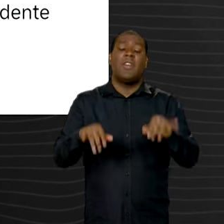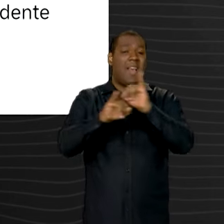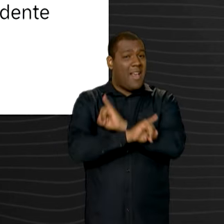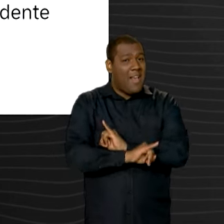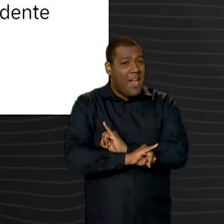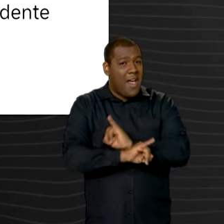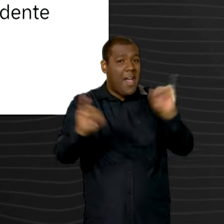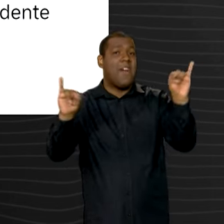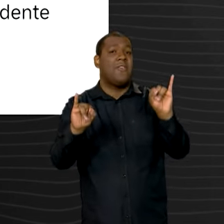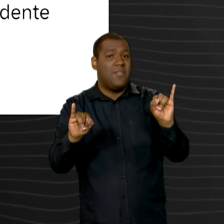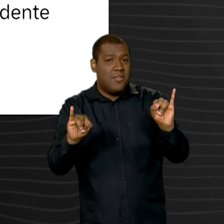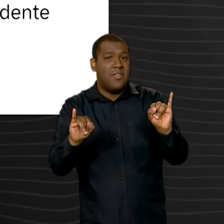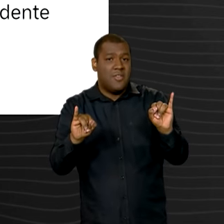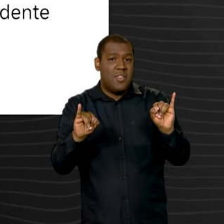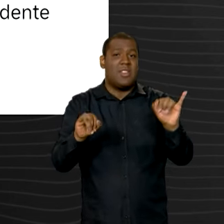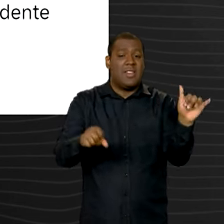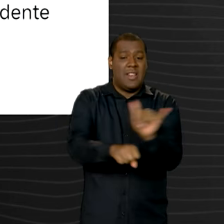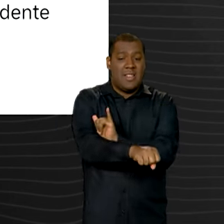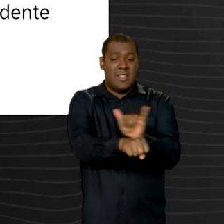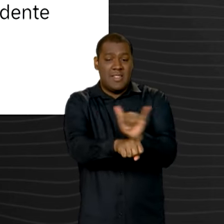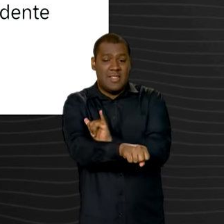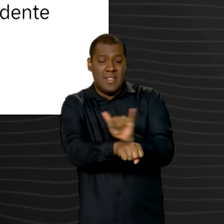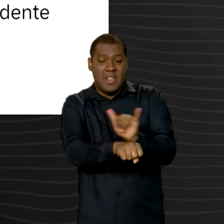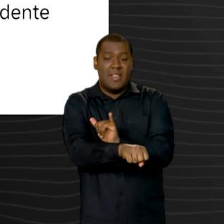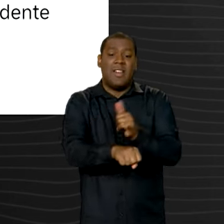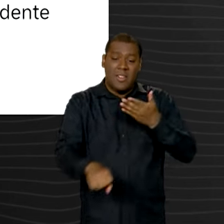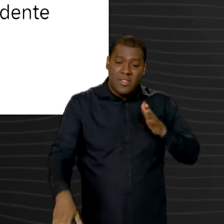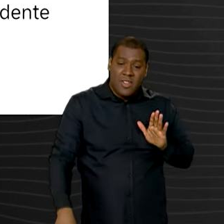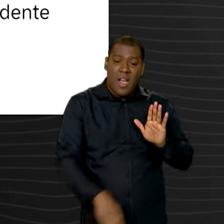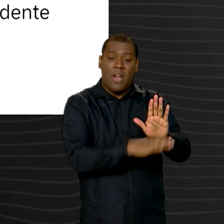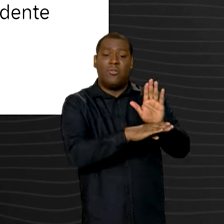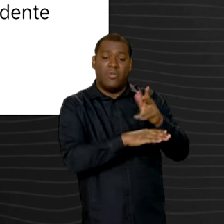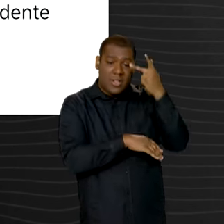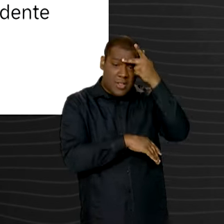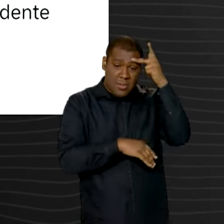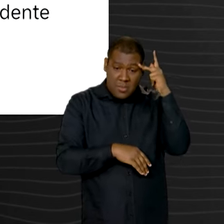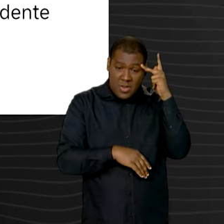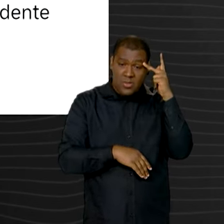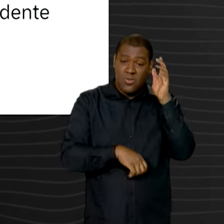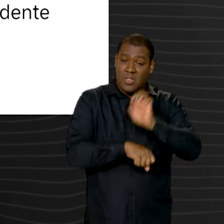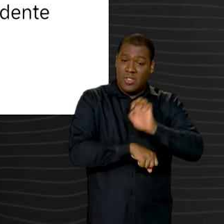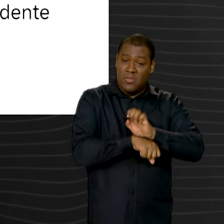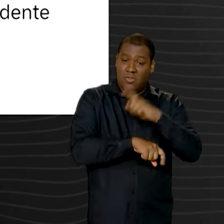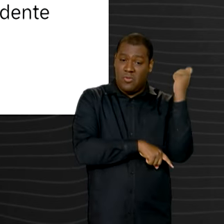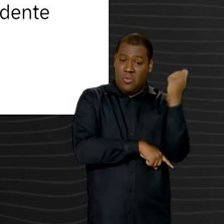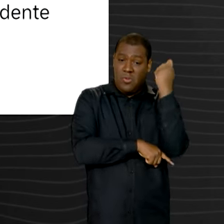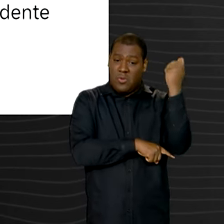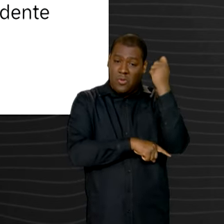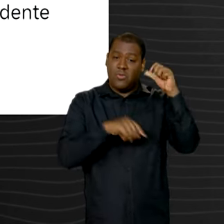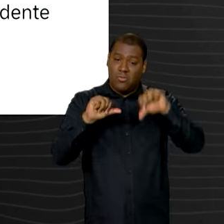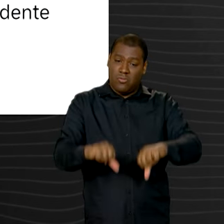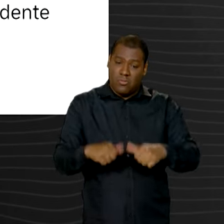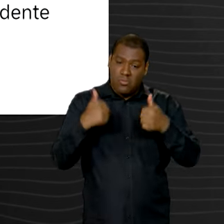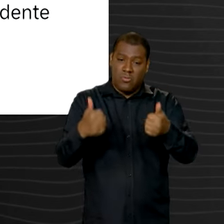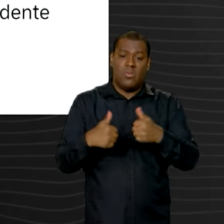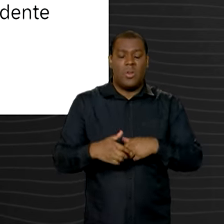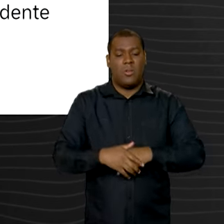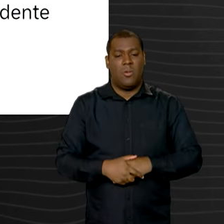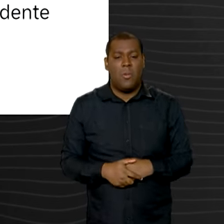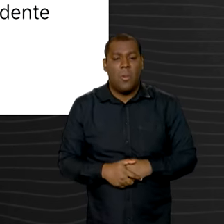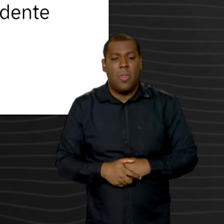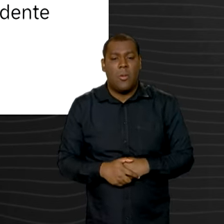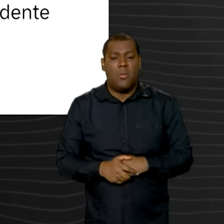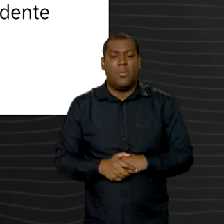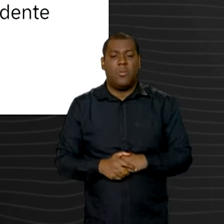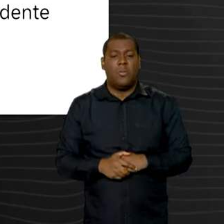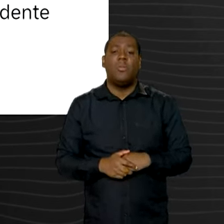novas medidas para ajudar as pessoas que perderam seus bens e precisam retomar a vida. Ele finalizou dizendo que